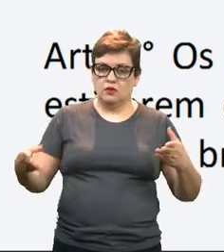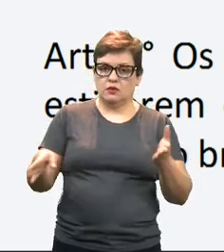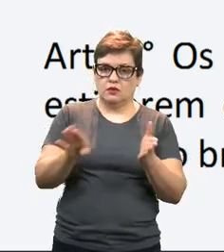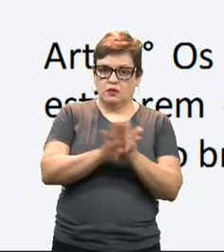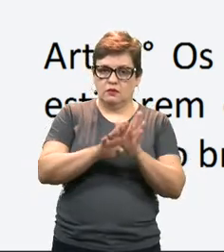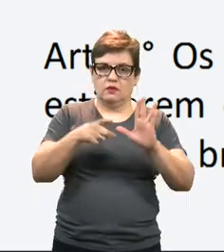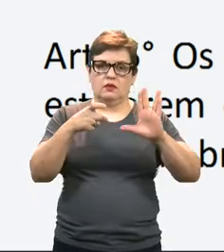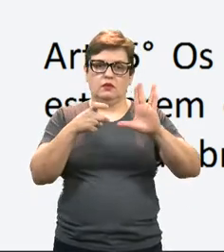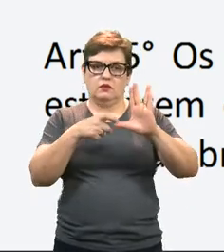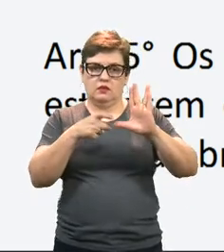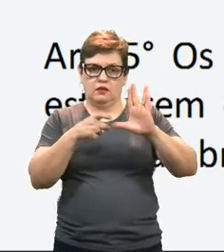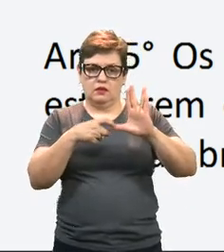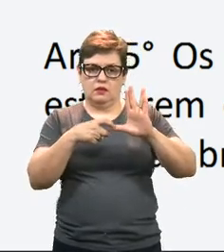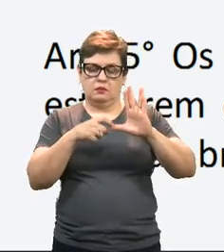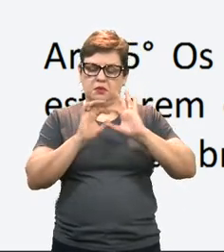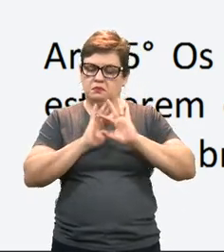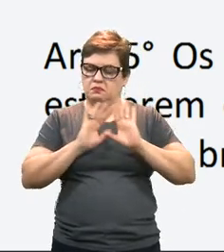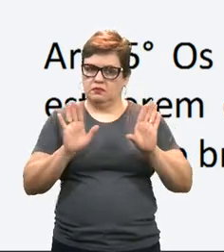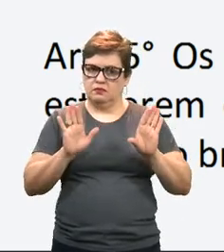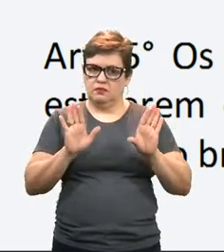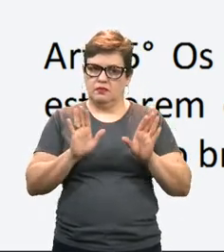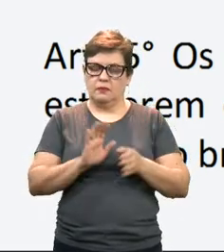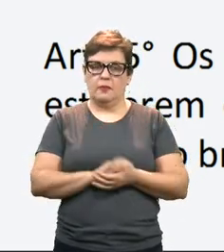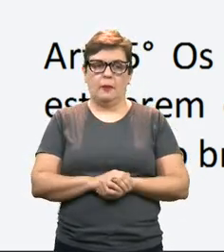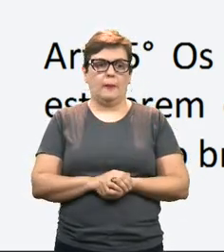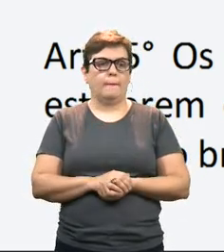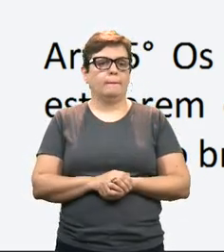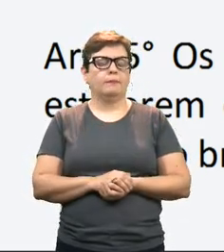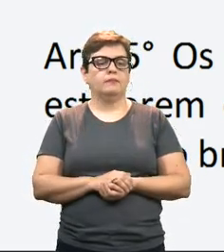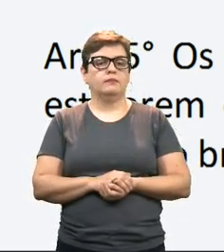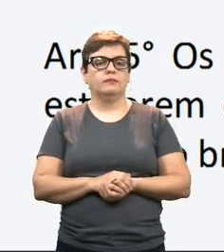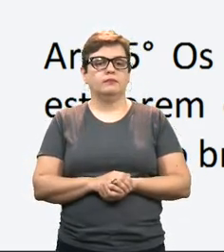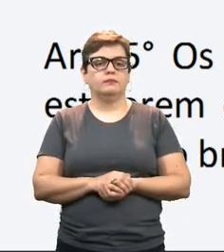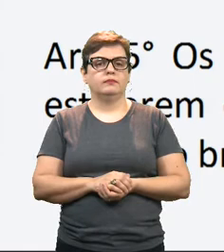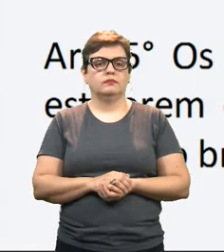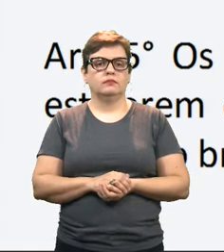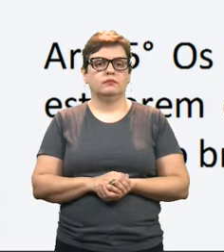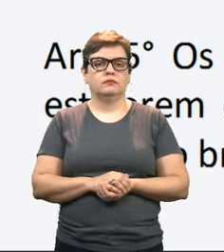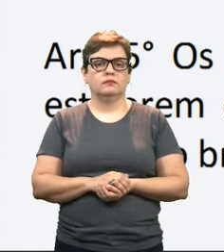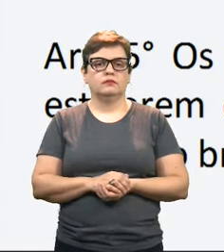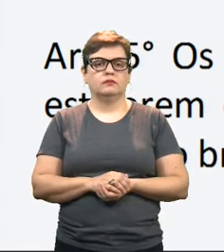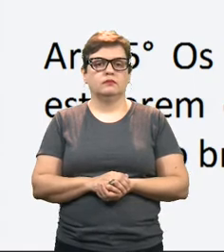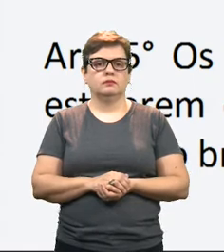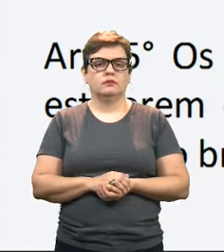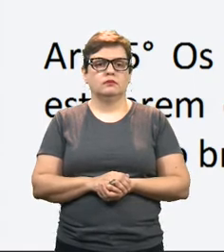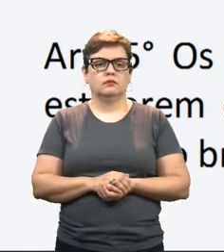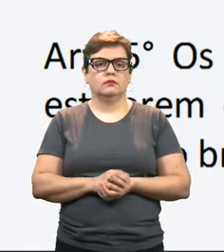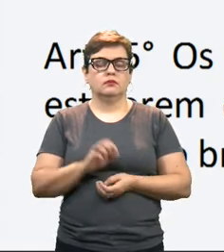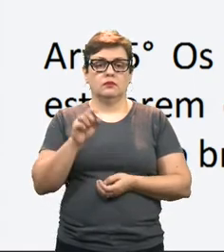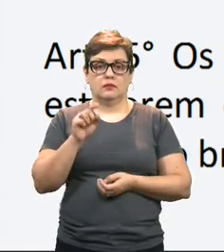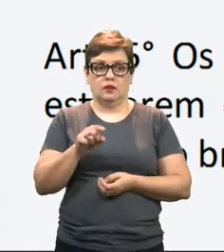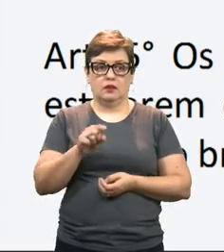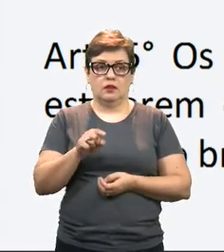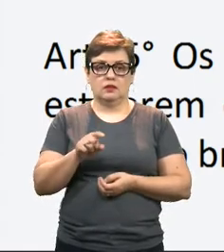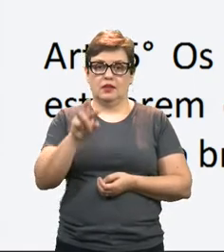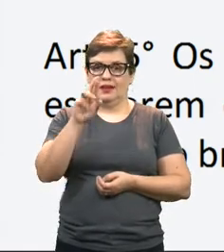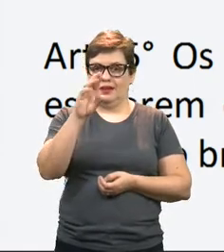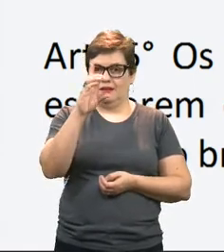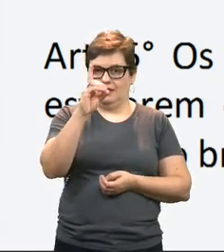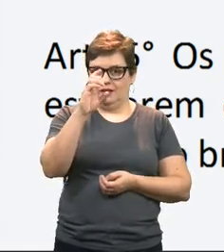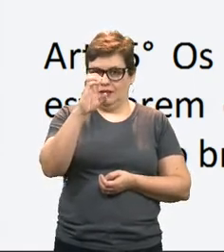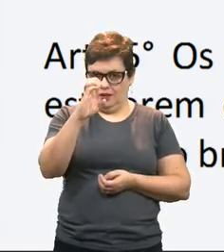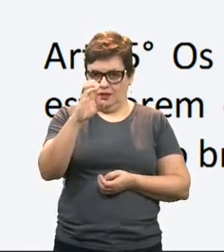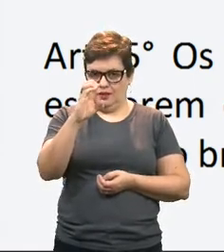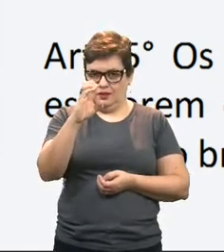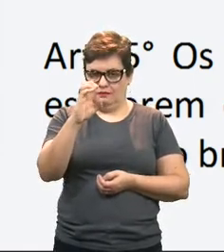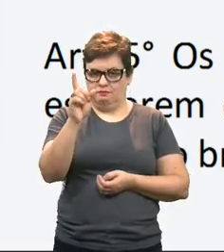Ponto. Produto derivado de cannabis. Essa RDC definiu não como